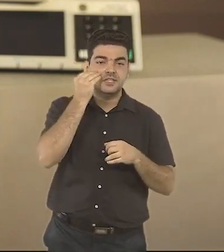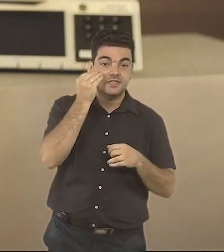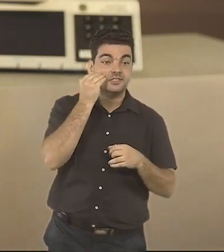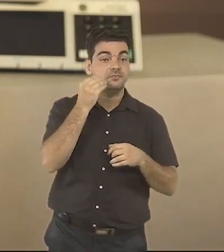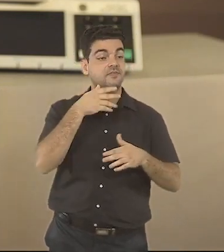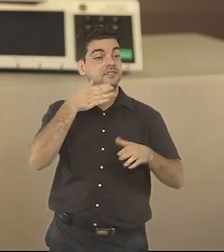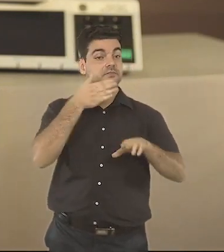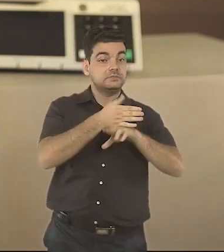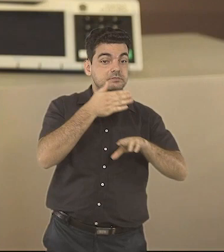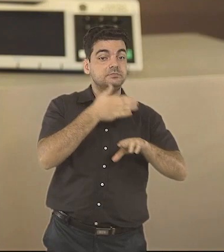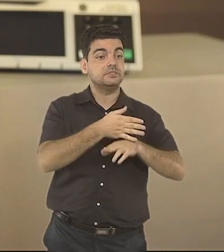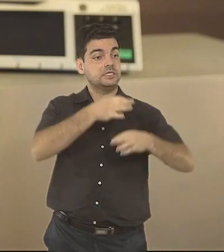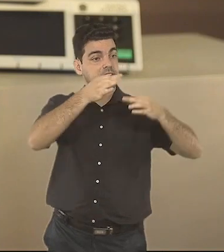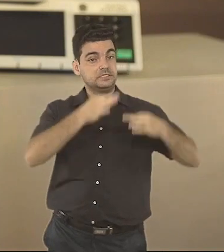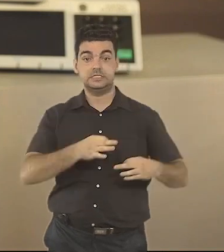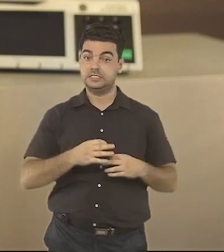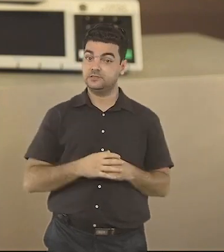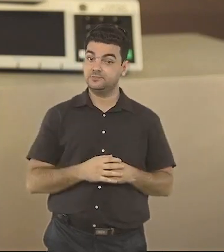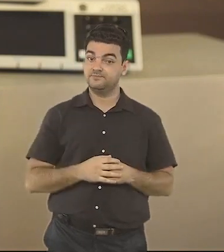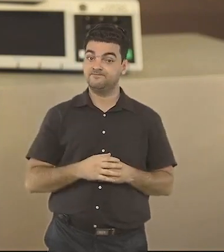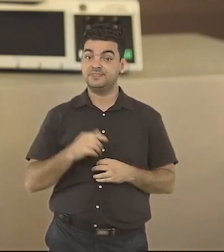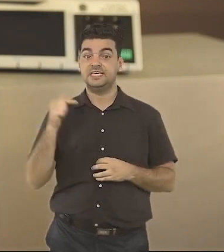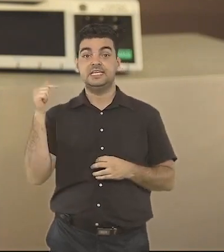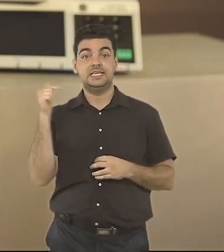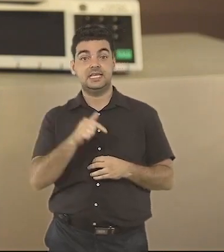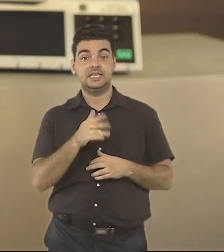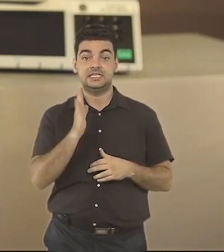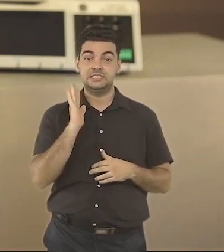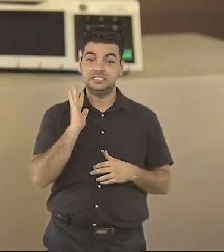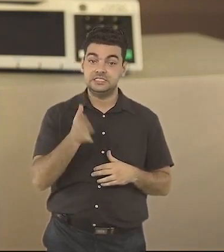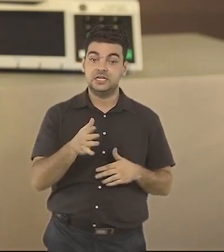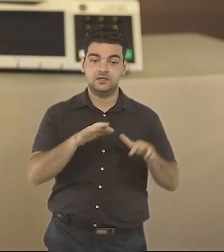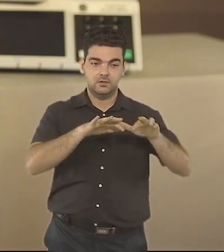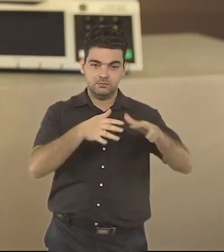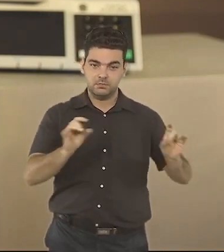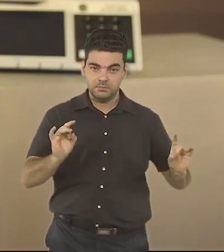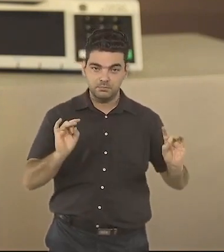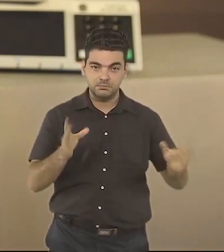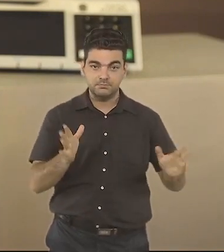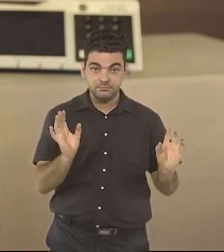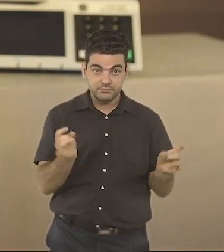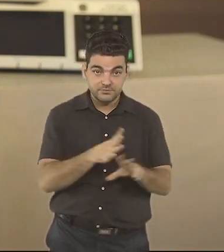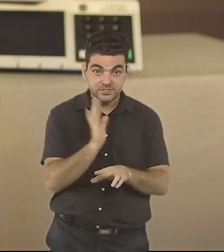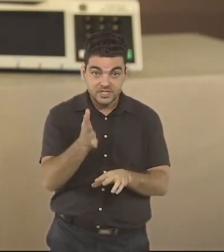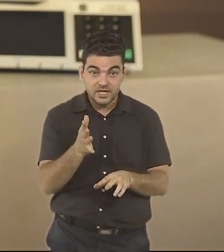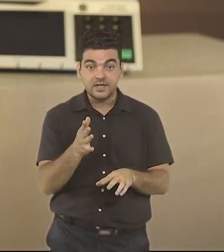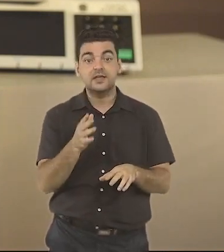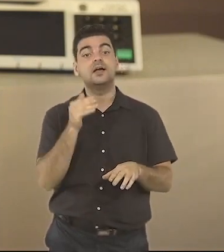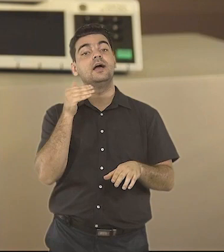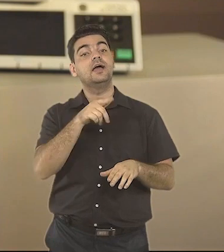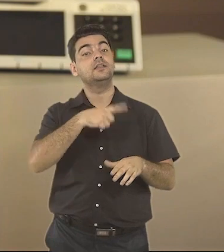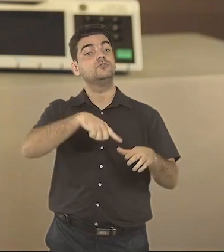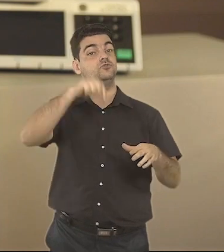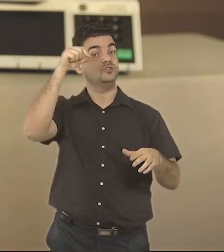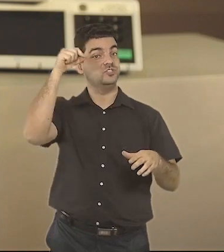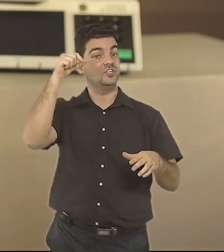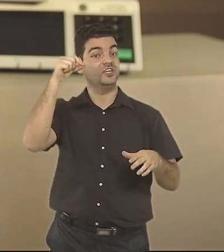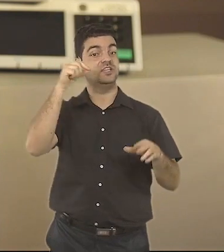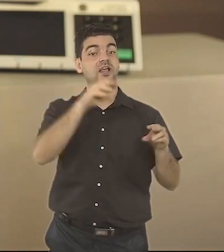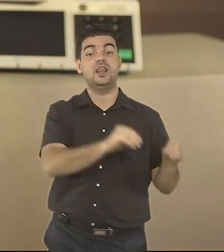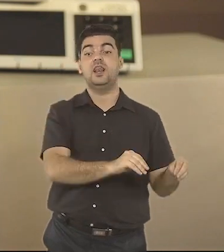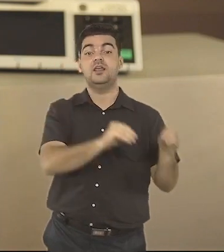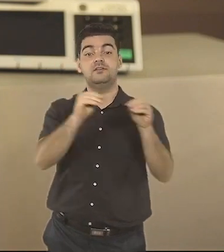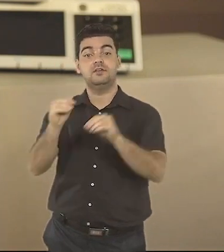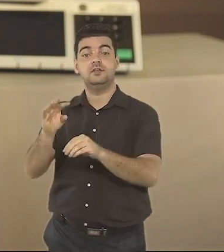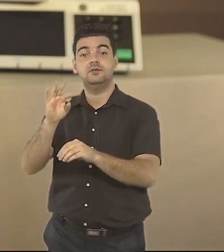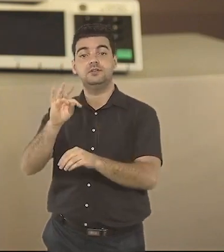de integridade das urnas, em que aquelas que já estavam prontas para a votação são sorteadas e